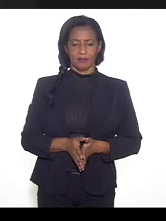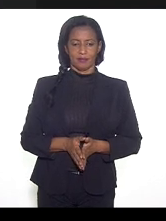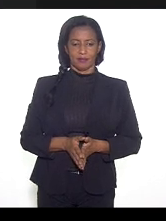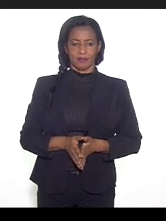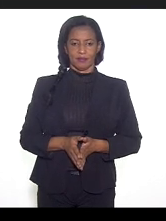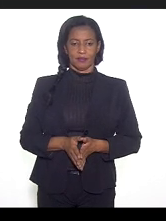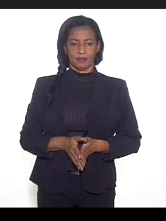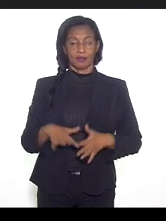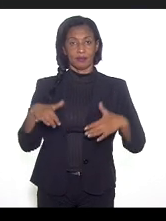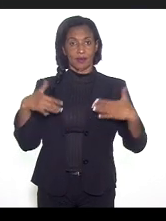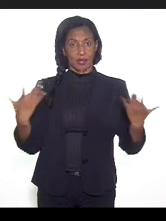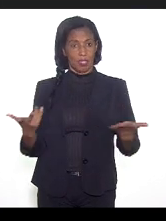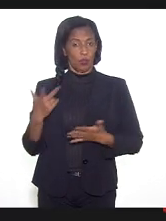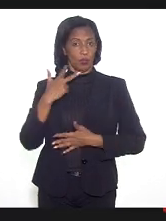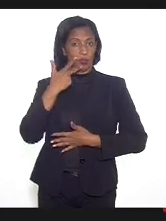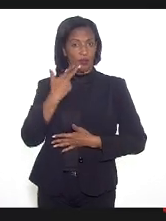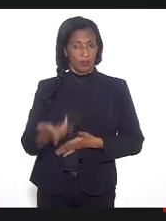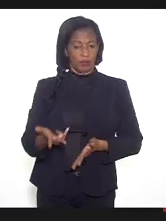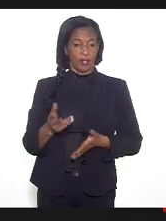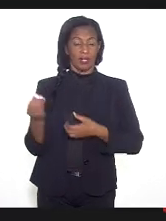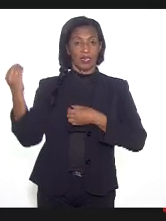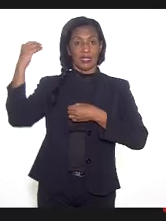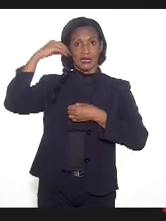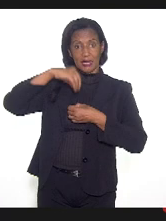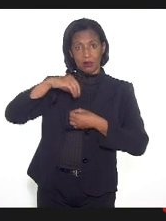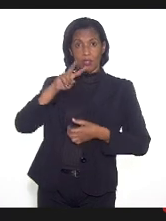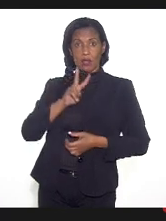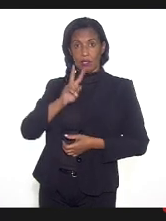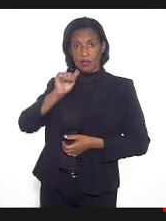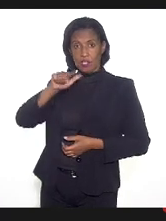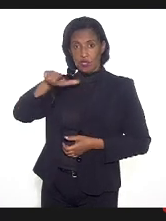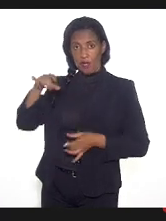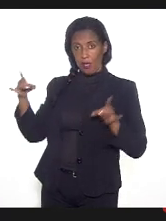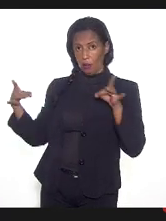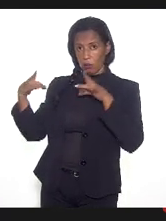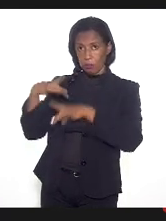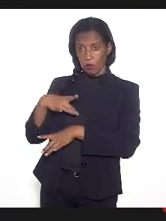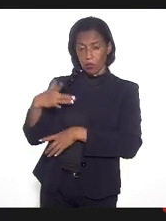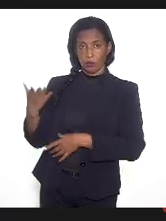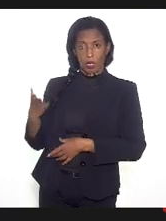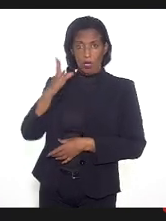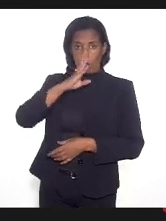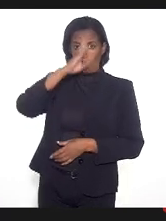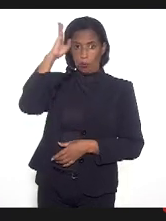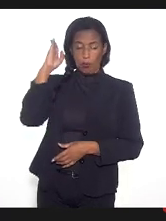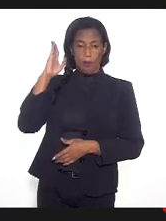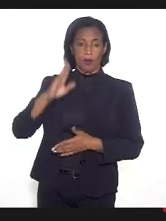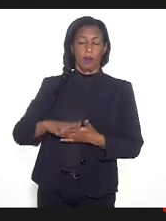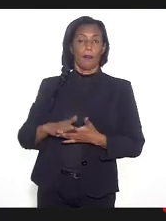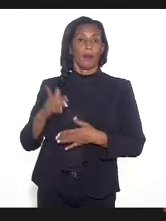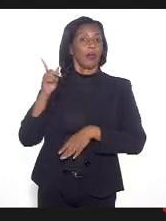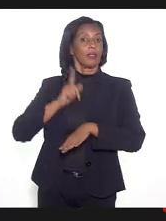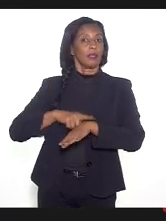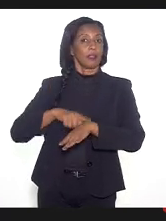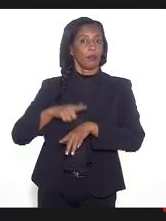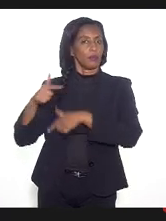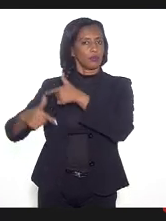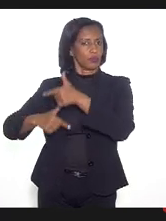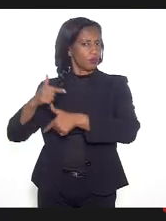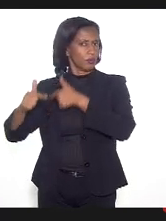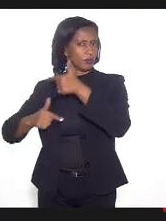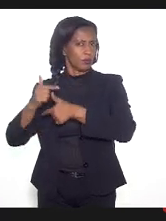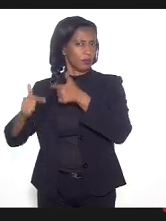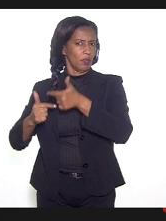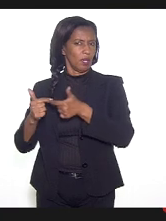Então, o que eu estava dizendo é que dentro dessas vagas que eles disponibilizaram, né, a princípio, para temporários, que a gente